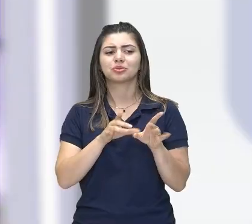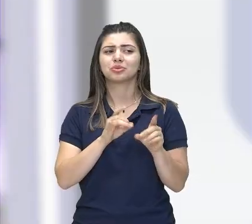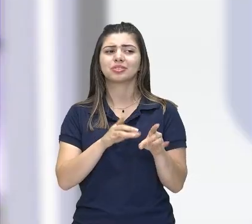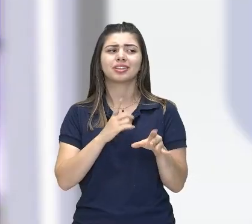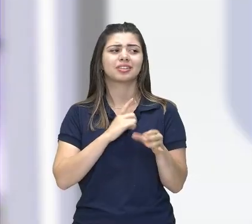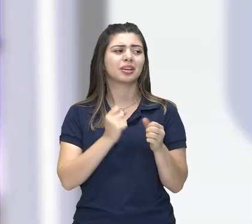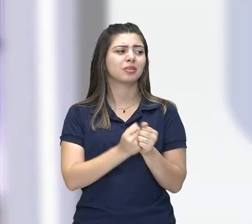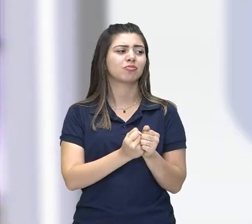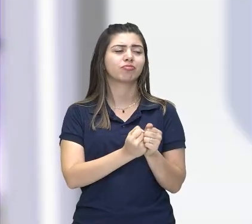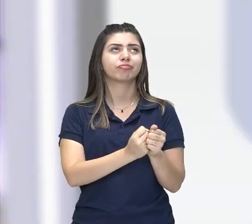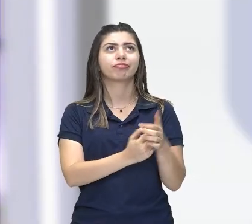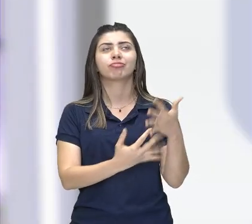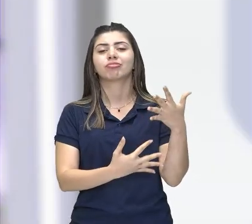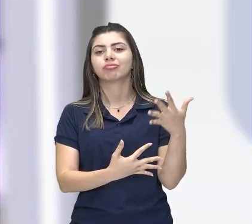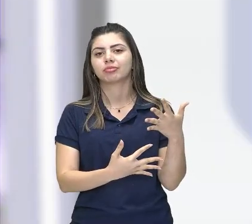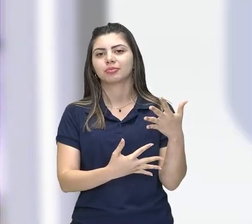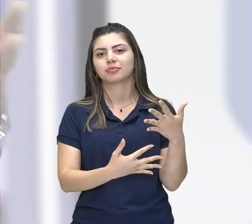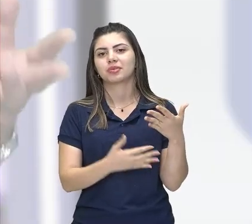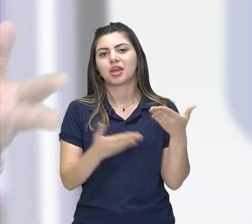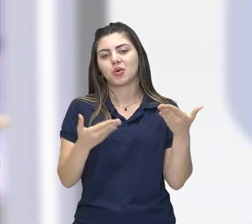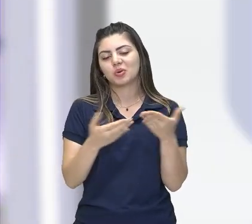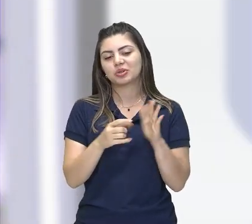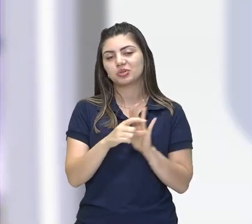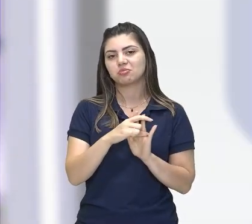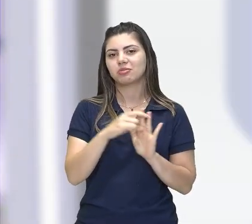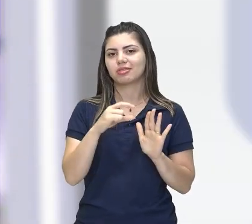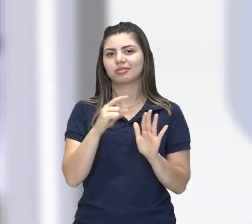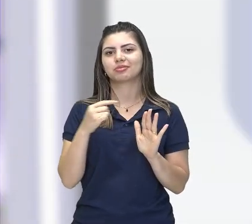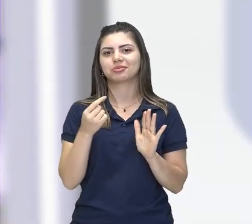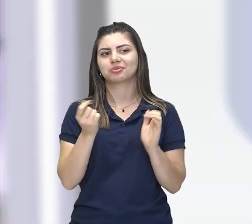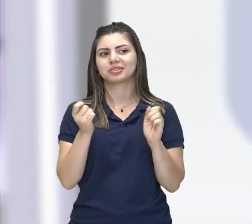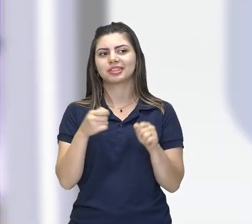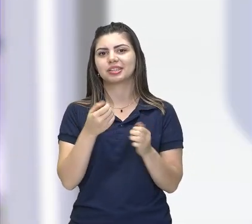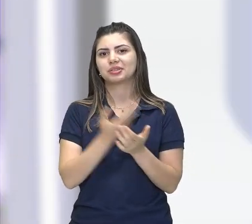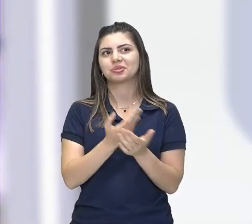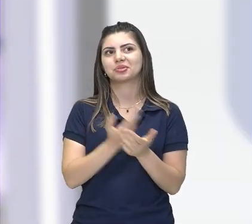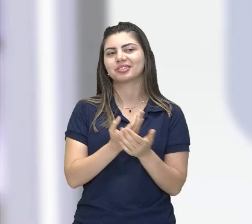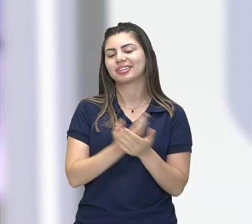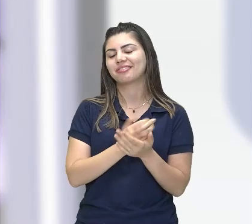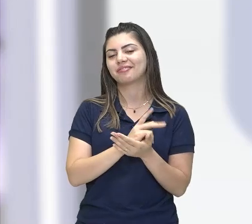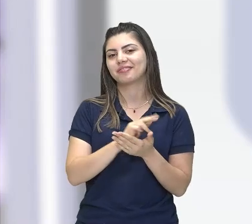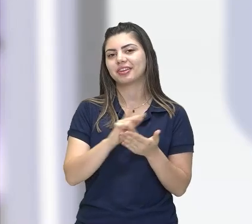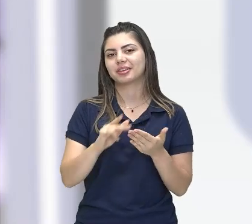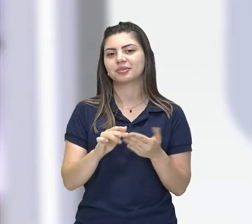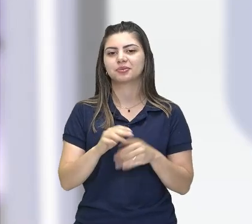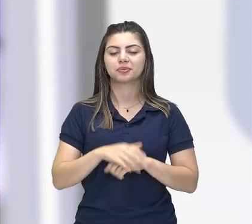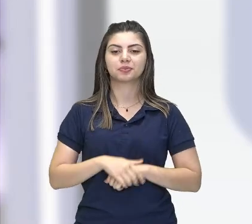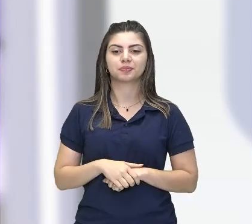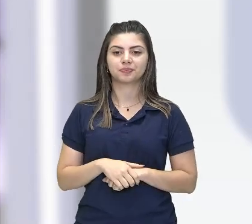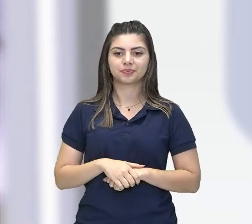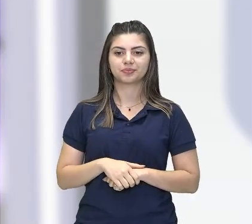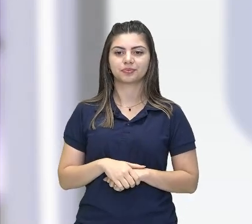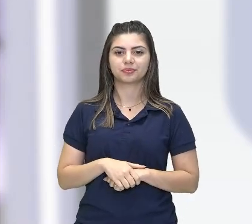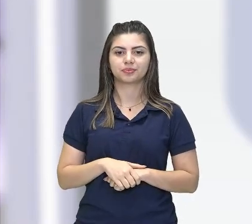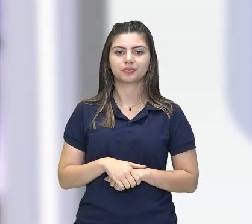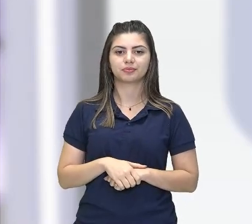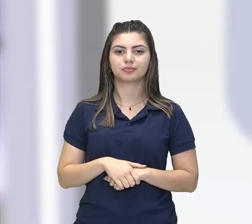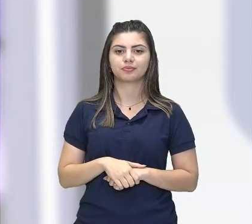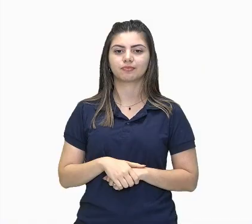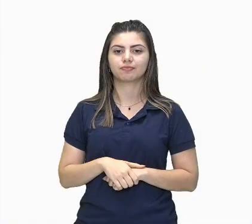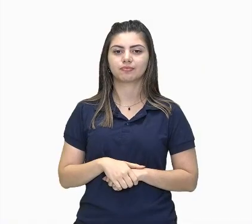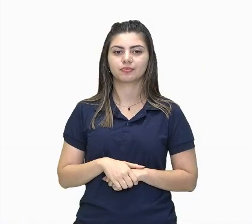nós poderíamos estudá-lo aí várias aulas, né? Continuando, a